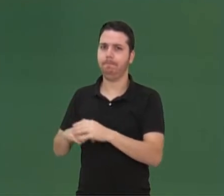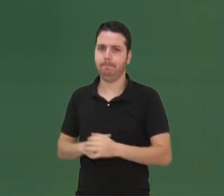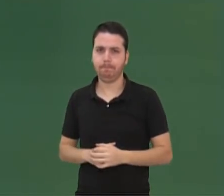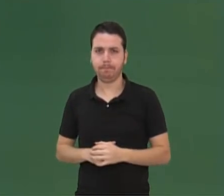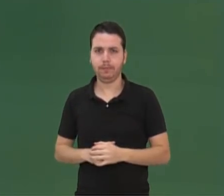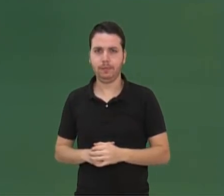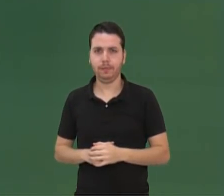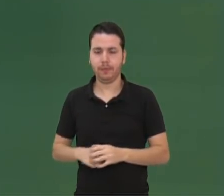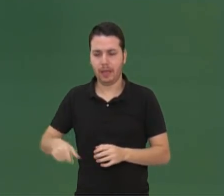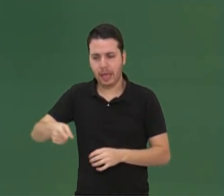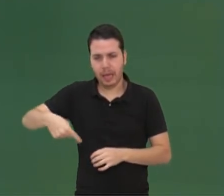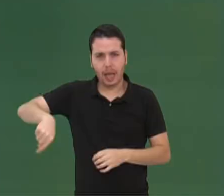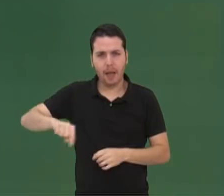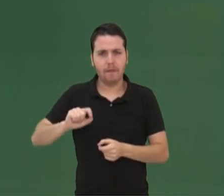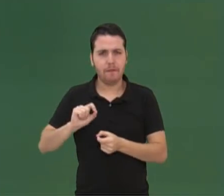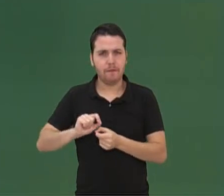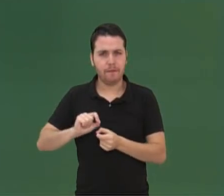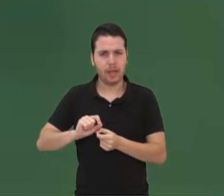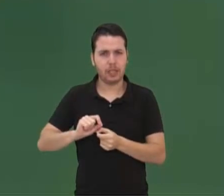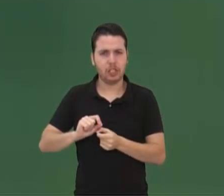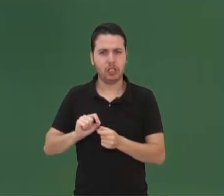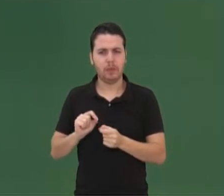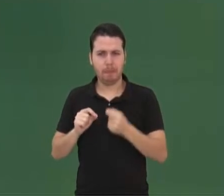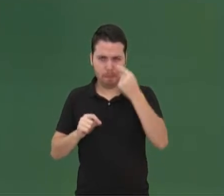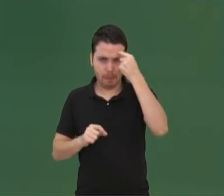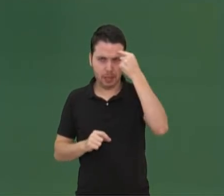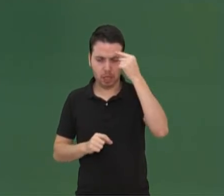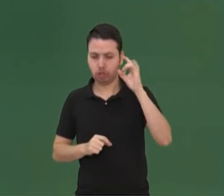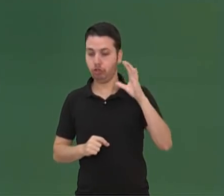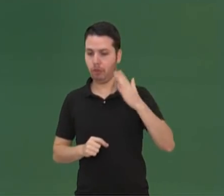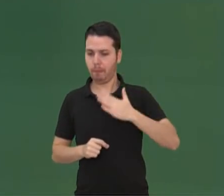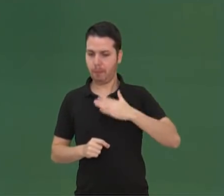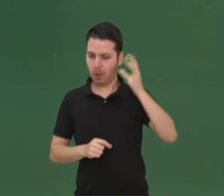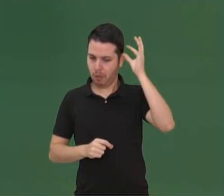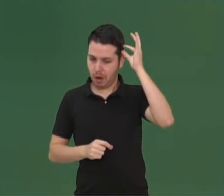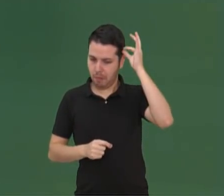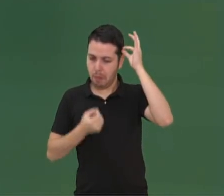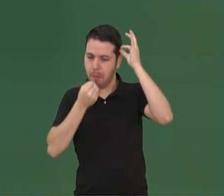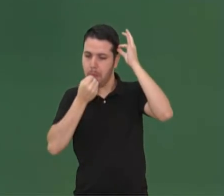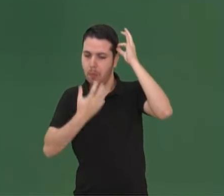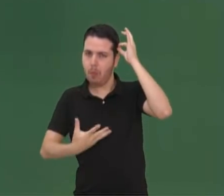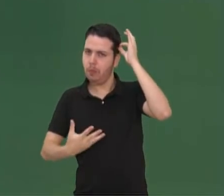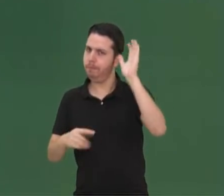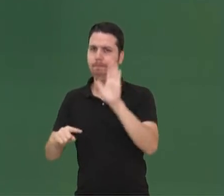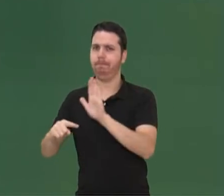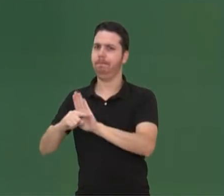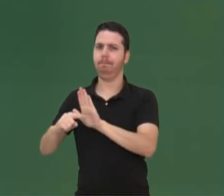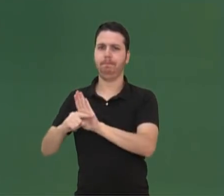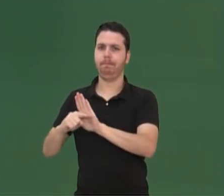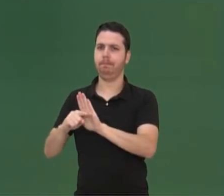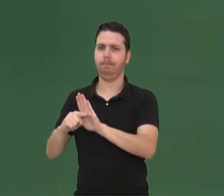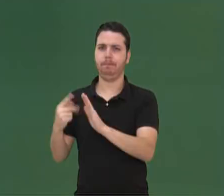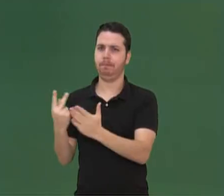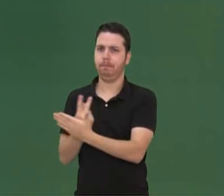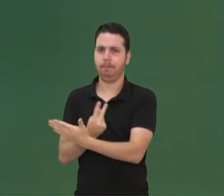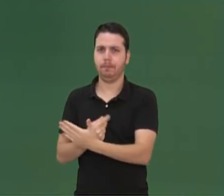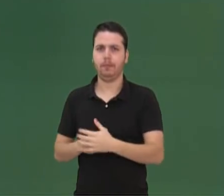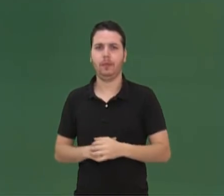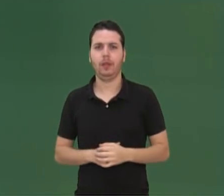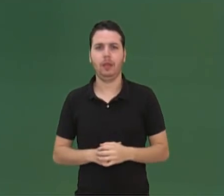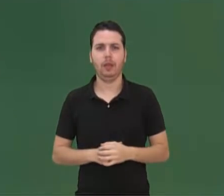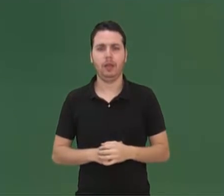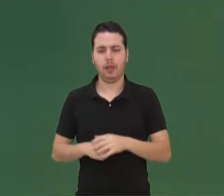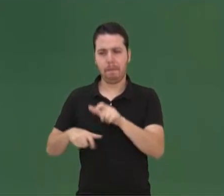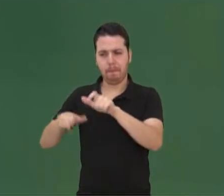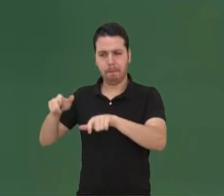negativo para quem acha que só o seu cabelo que é bom. Ponto negativo para